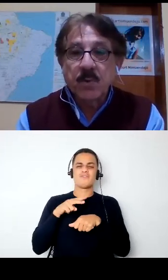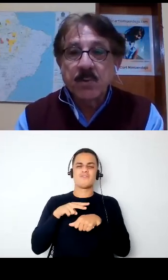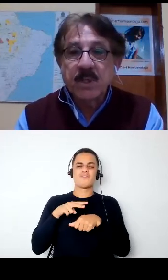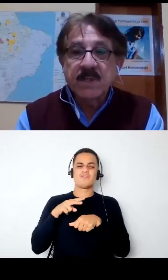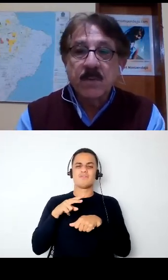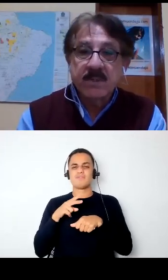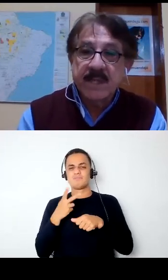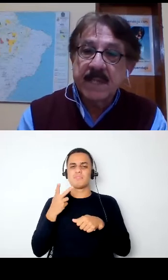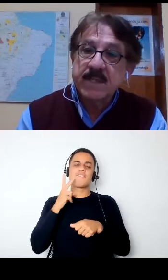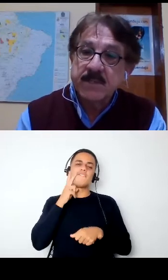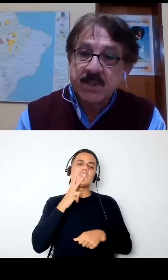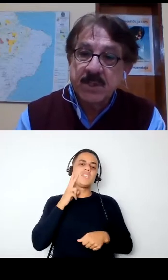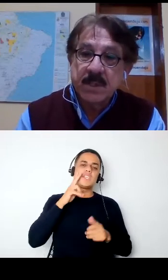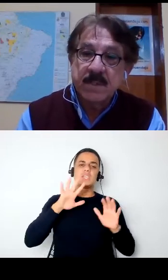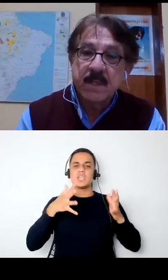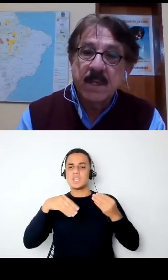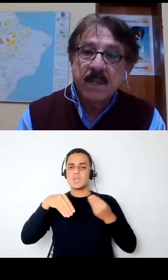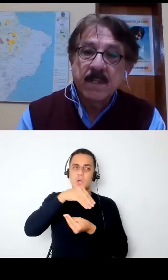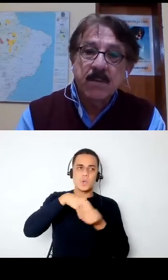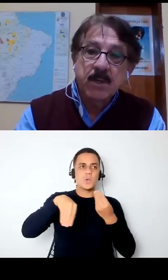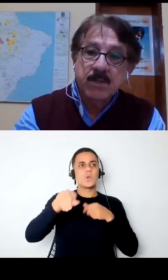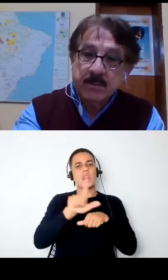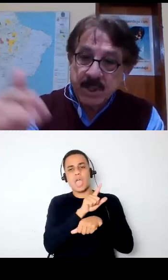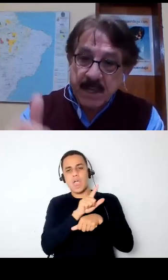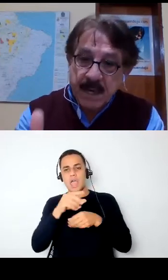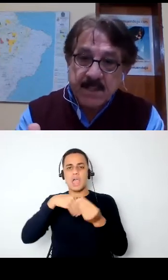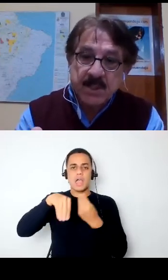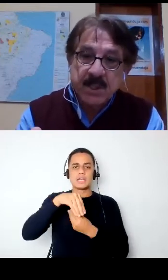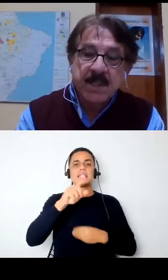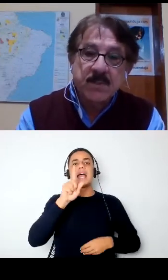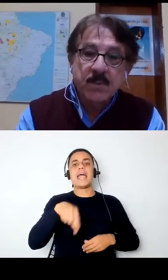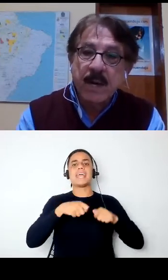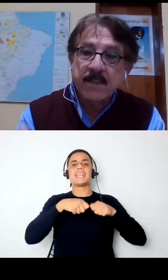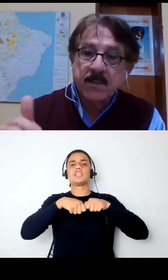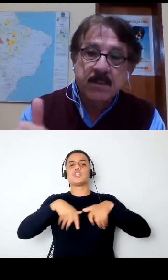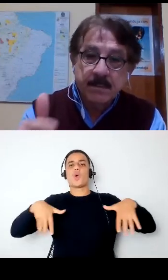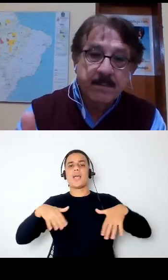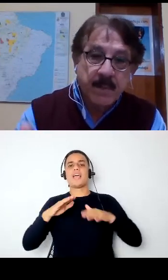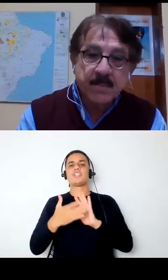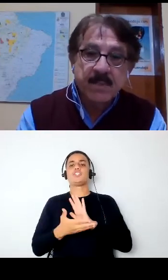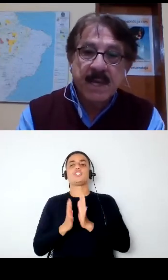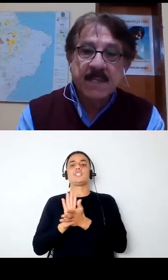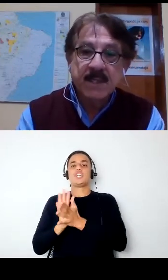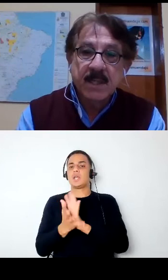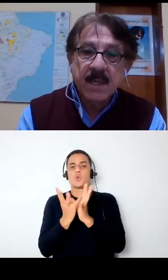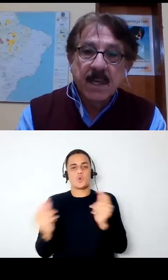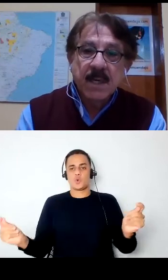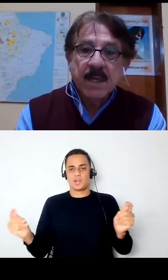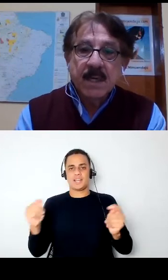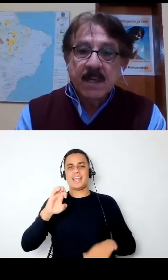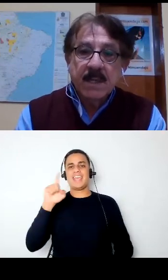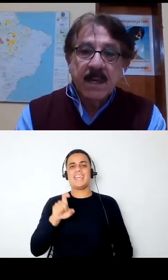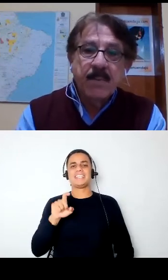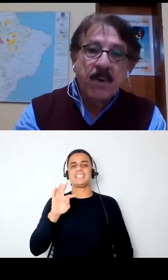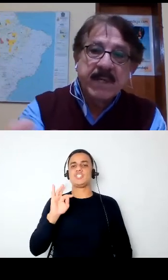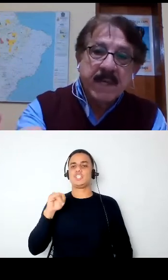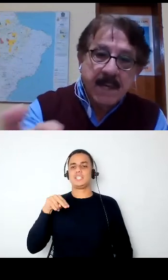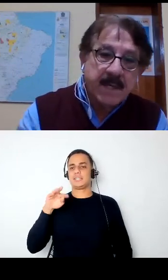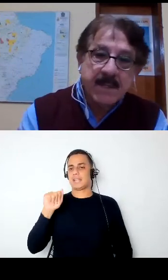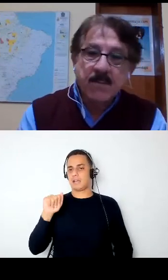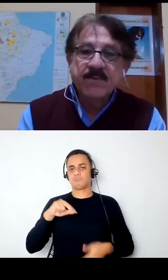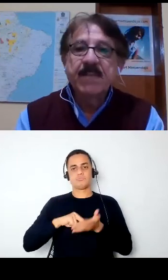mesmo tronco que são consideradas extintas. Então, agora nós vamos tirar as extintas do quadro, próximo slide.